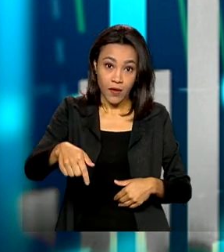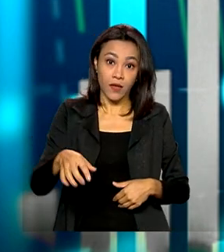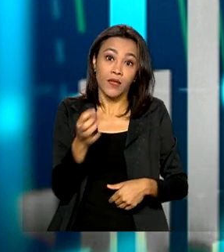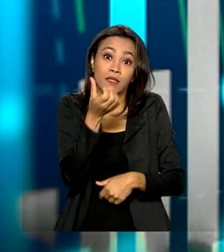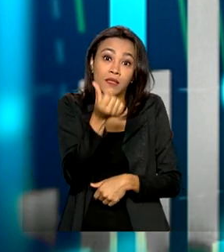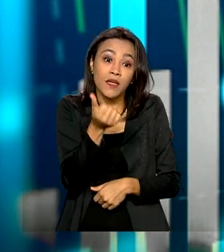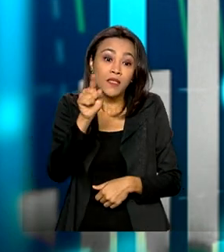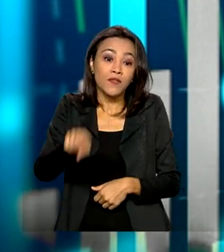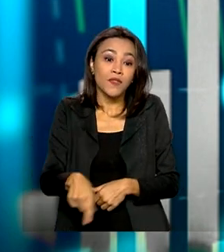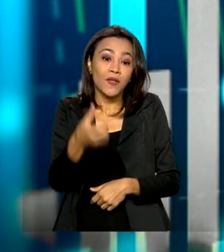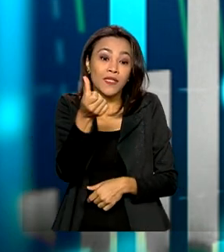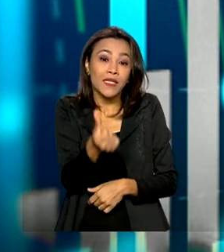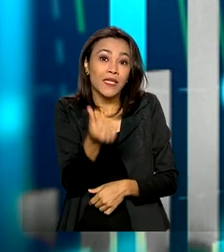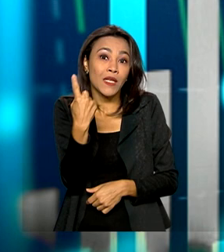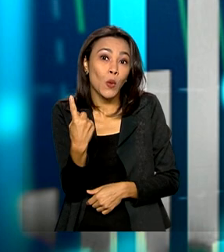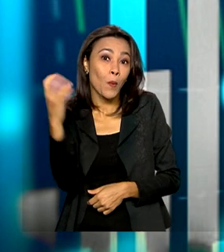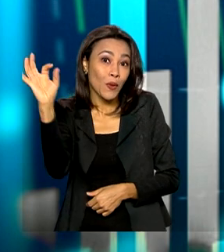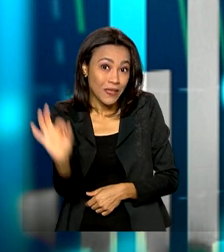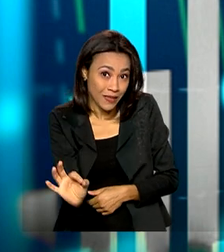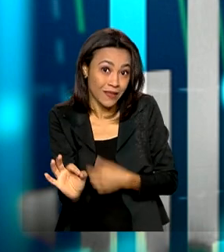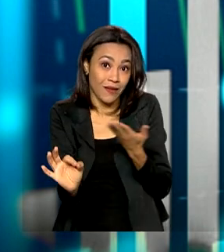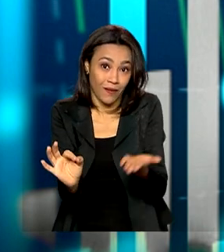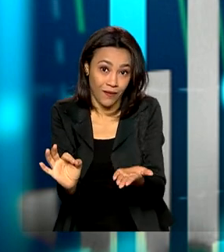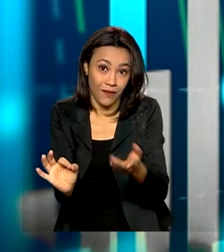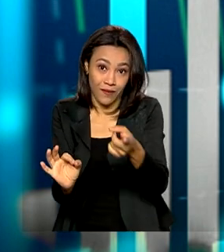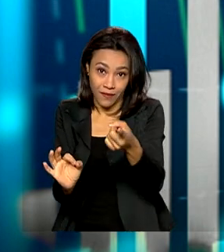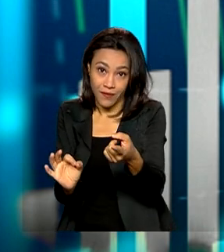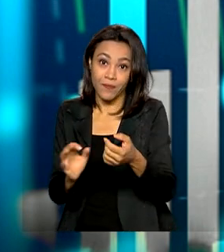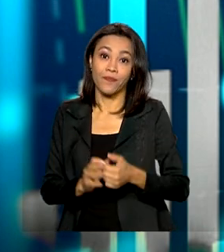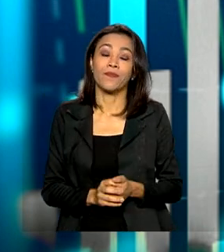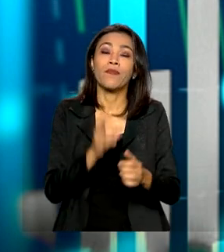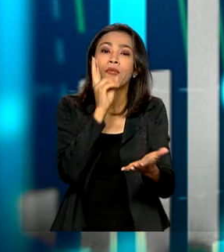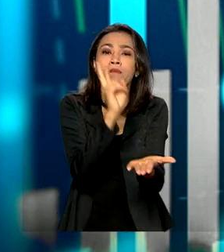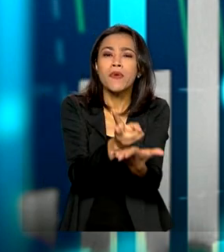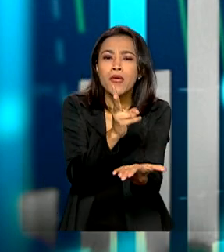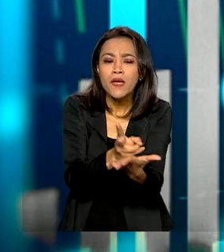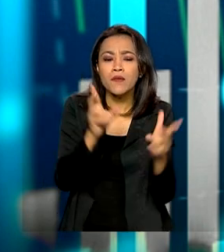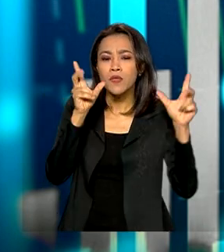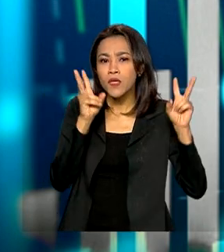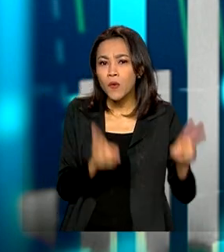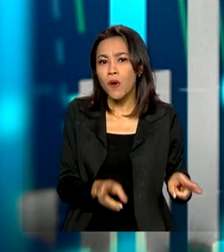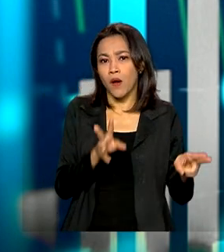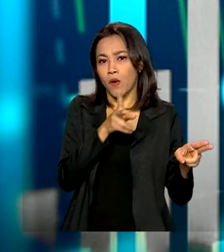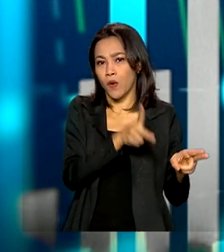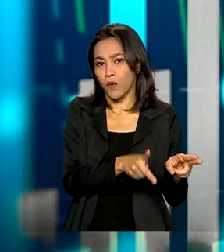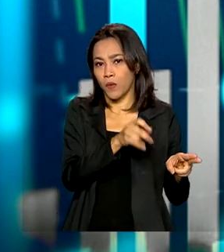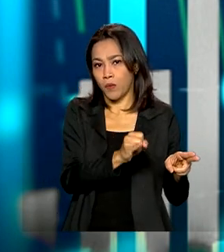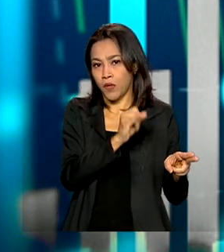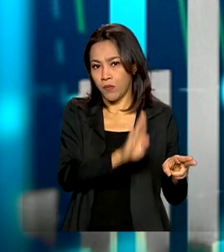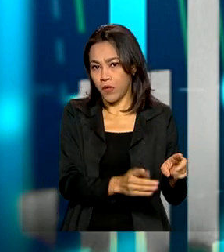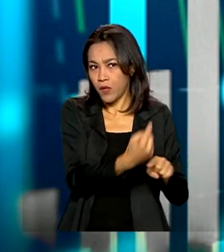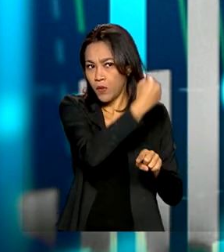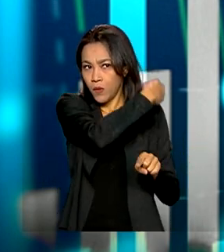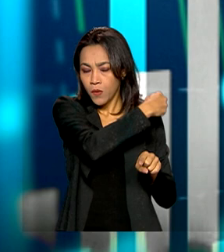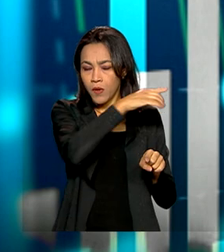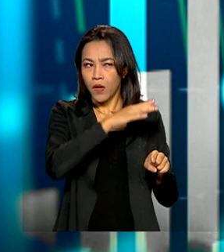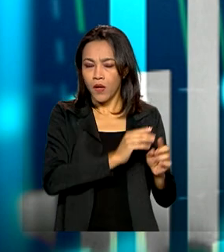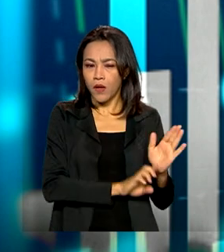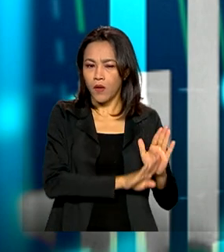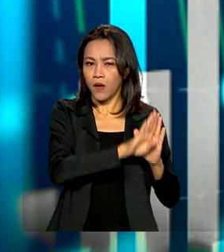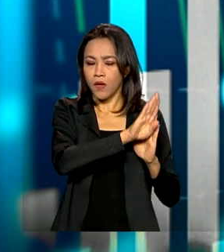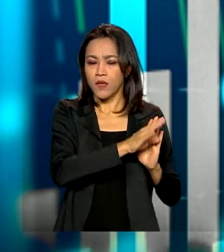de 6,61%. Da mesma forma, em relação ao PIB, no início do ano a expectativa era de um crescimento de algo em torno